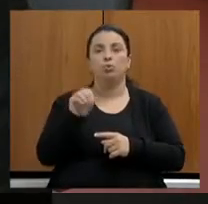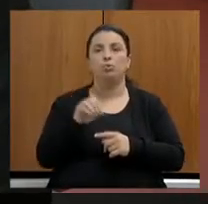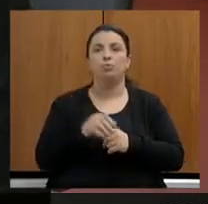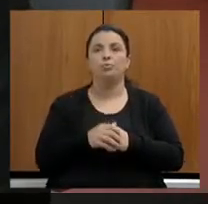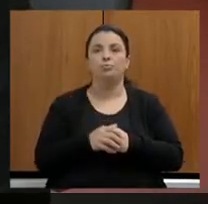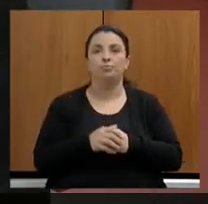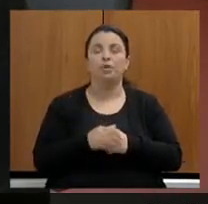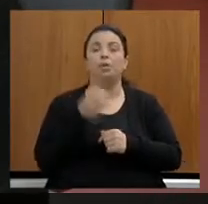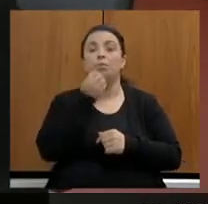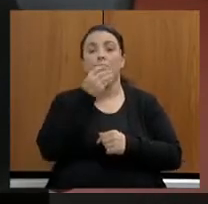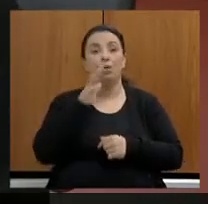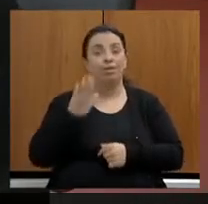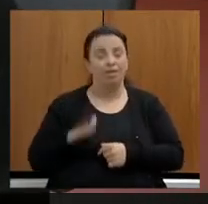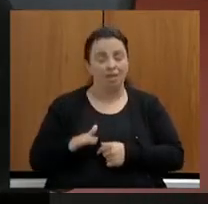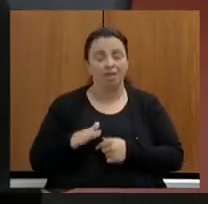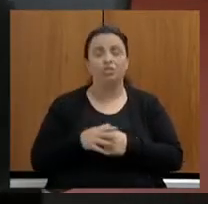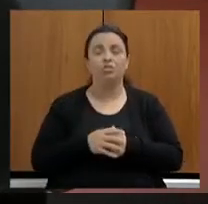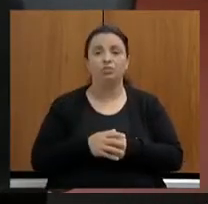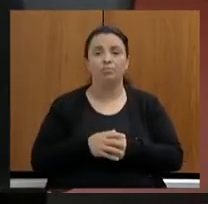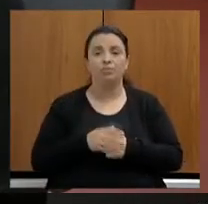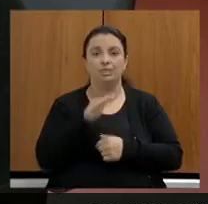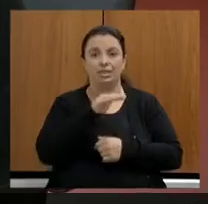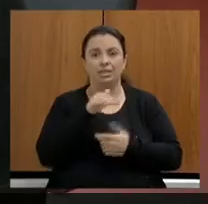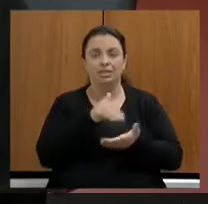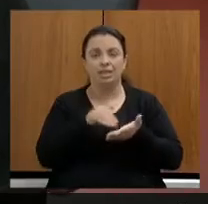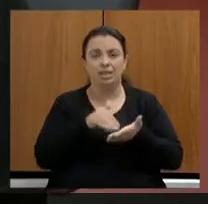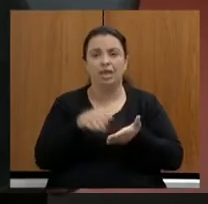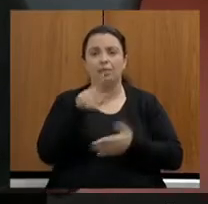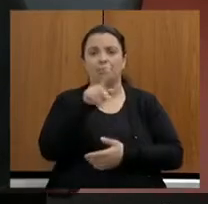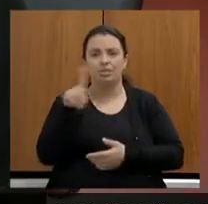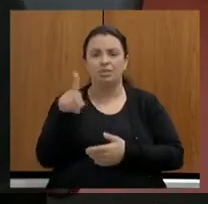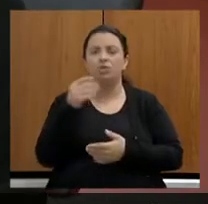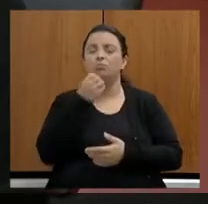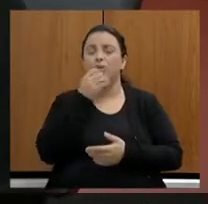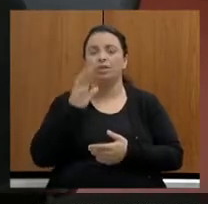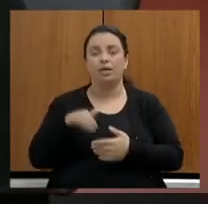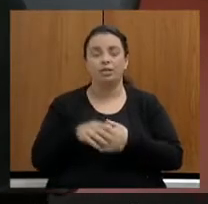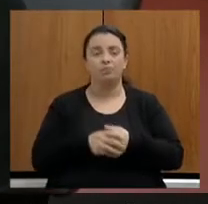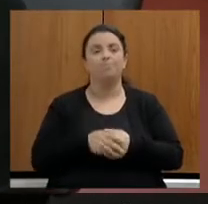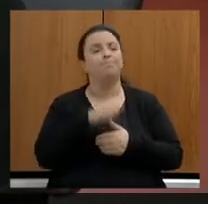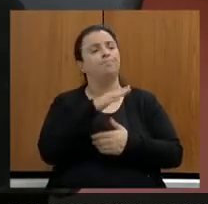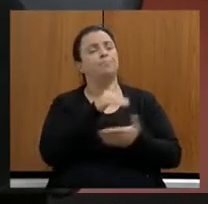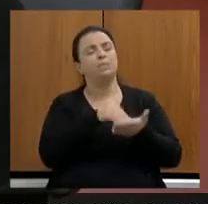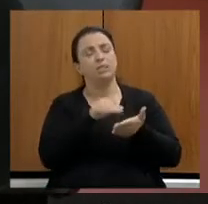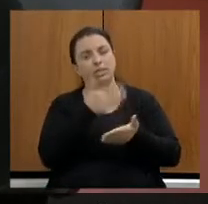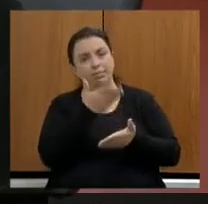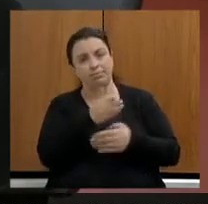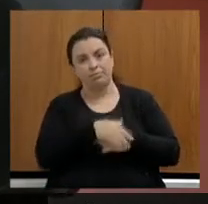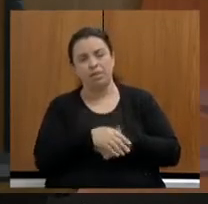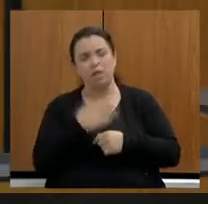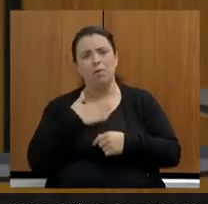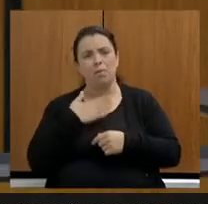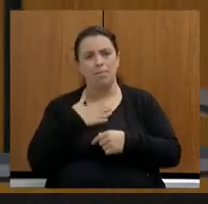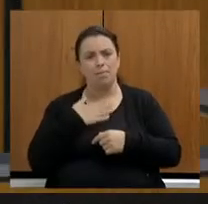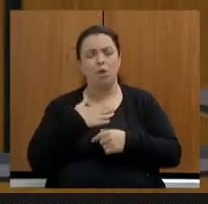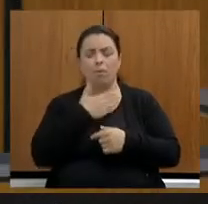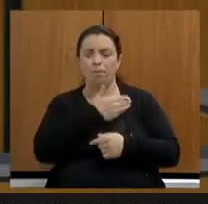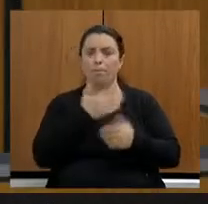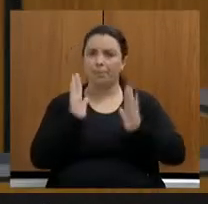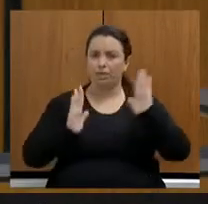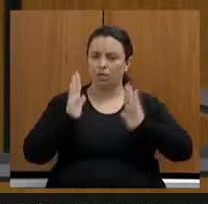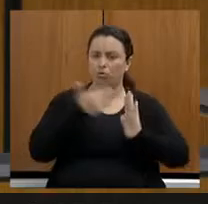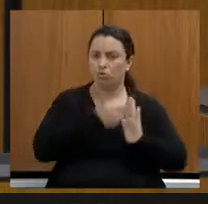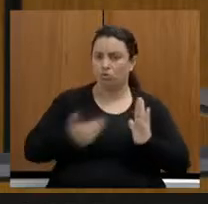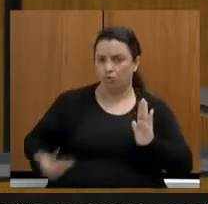bastante Presidente bastante secretária secretária uma das pautas do meu mandato que inclusive foi